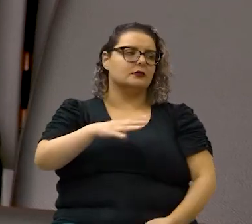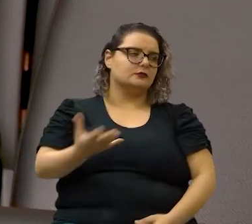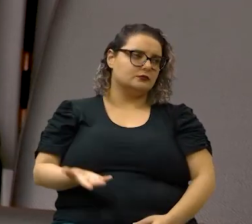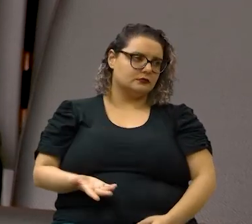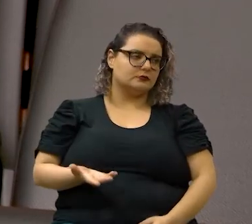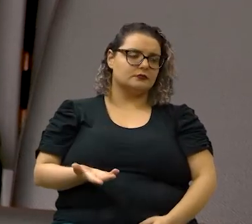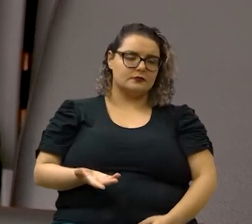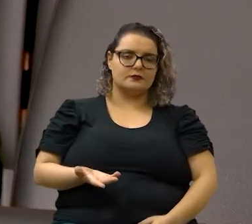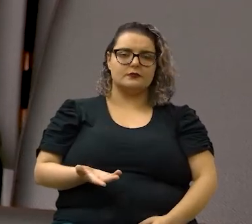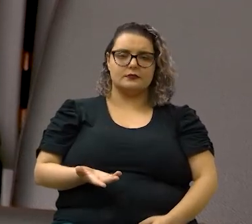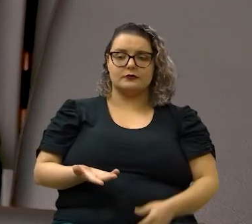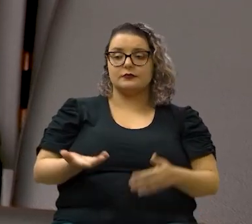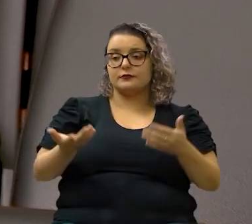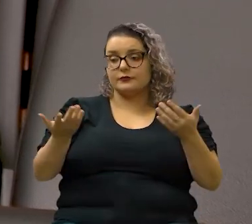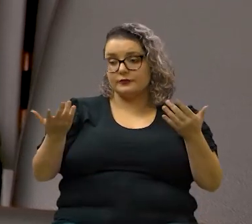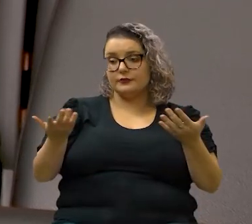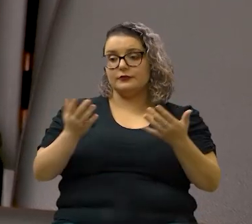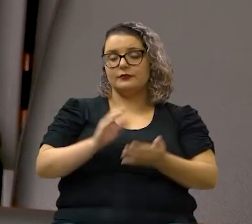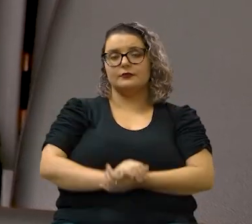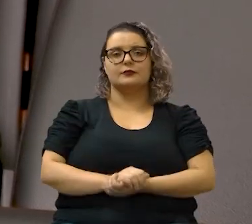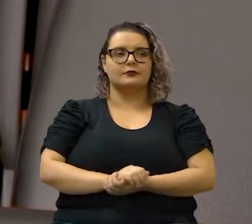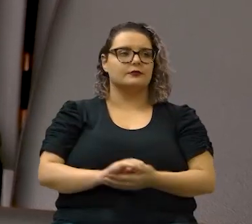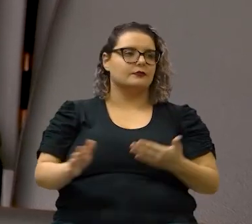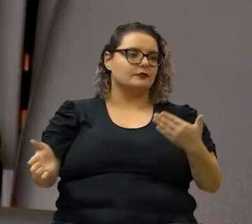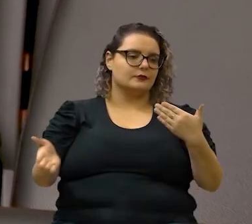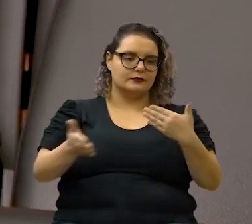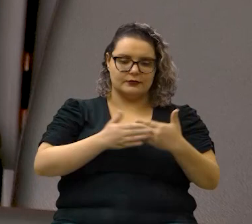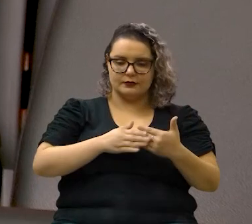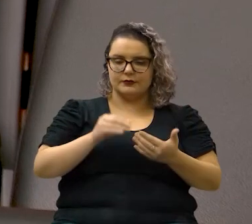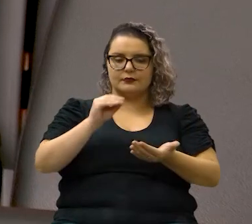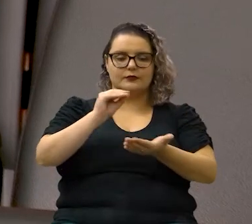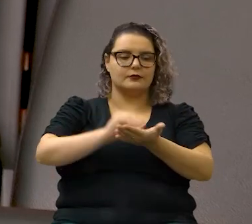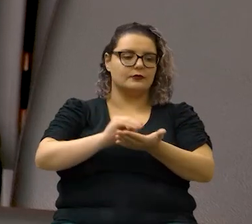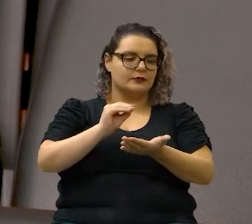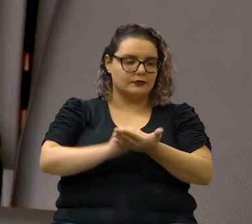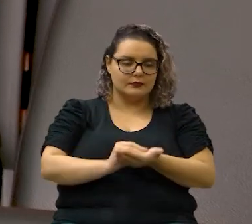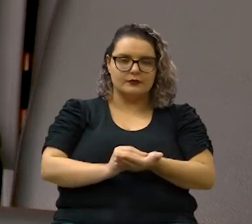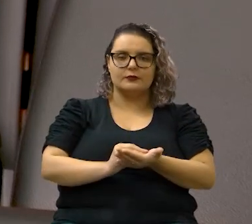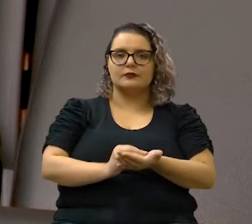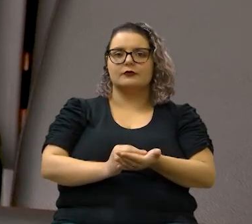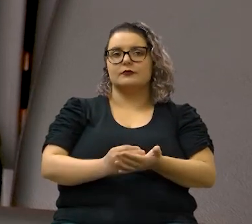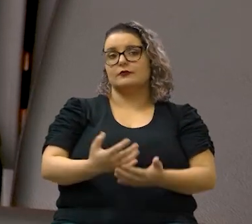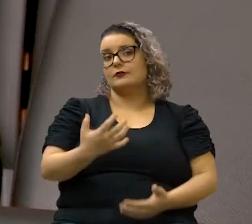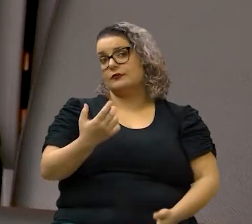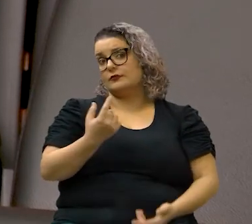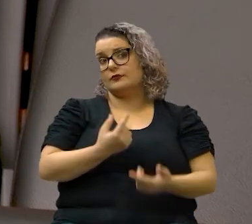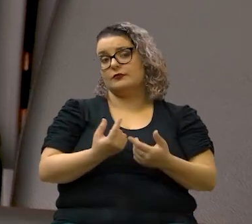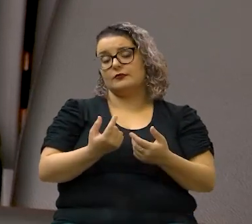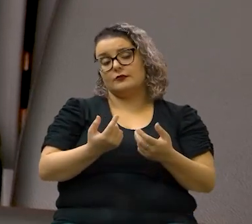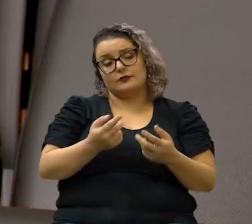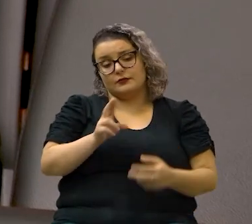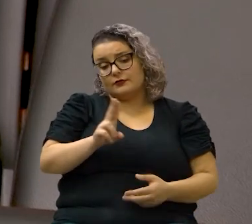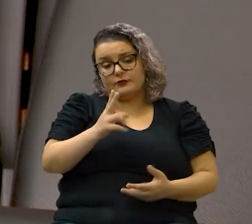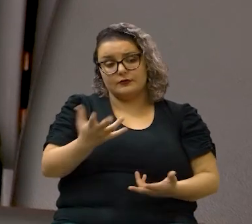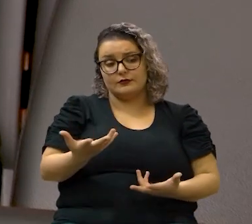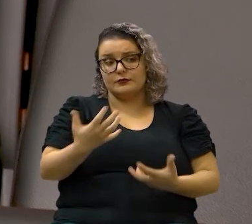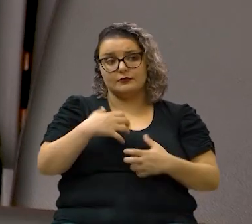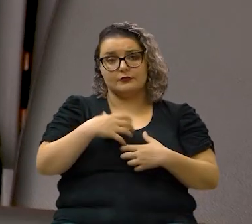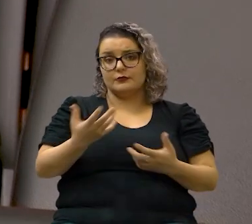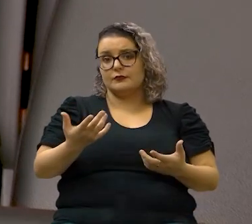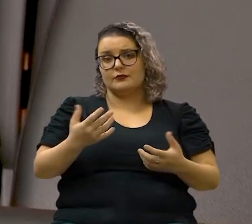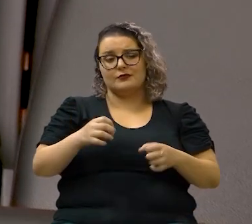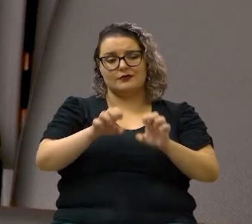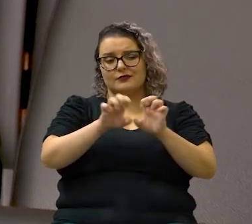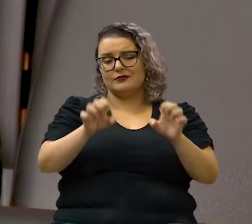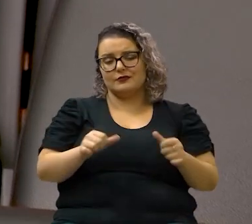cidade. Então, foi fechado por falta de condição de uso e a programação agora é que